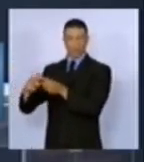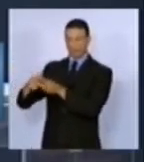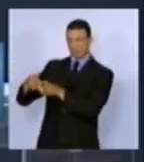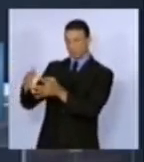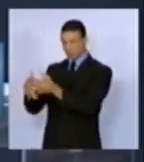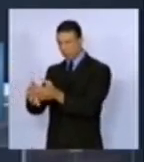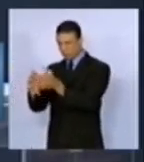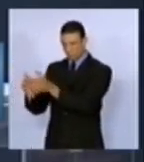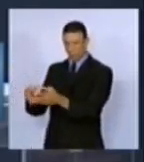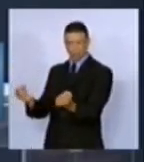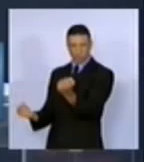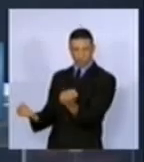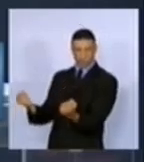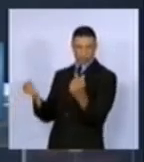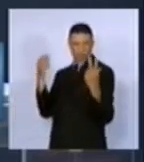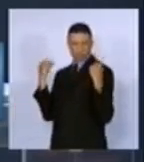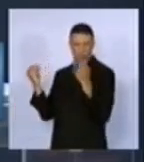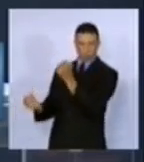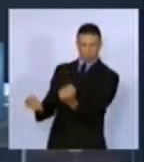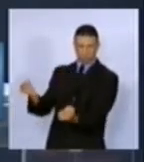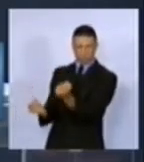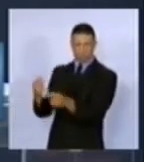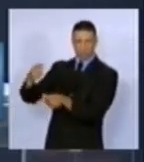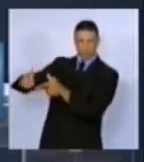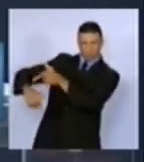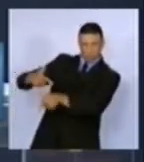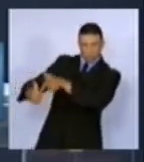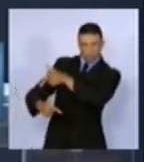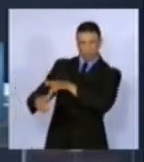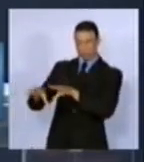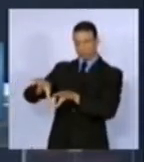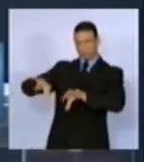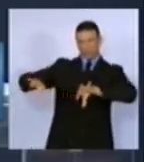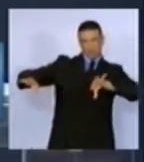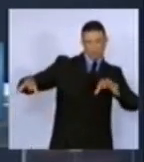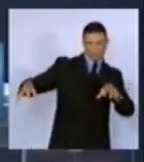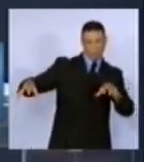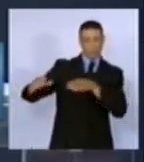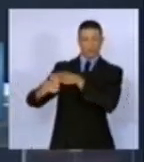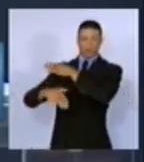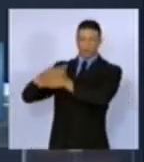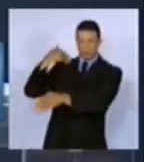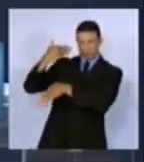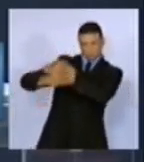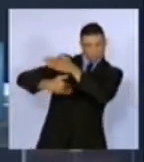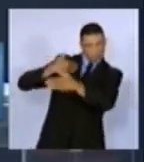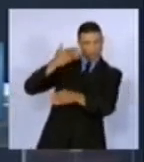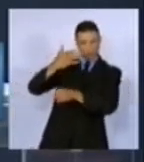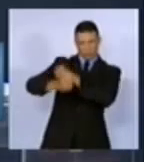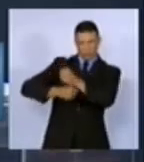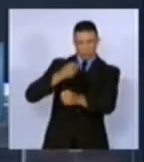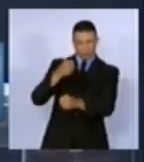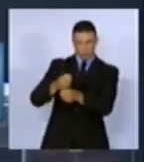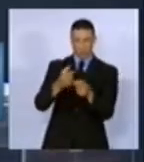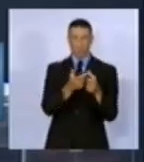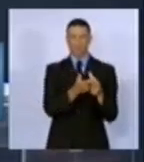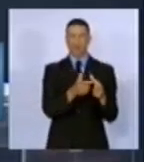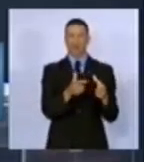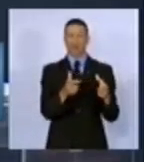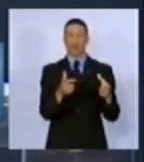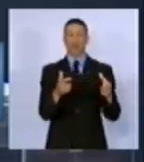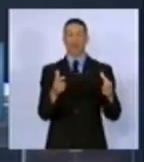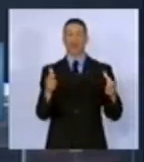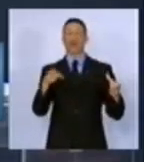e observa-se que nos nos anos nos últimos do anos já começa eh ficar claro um crescimento do